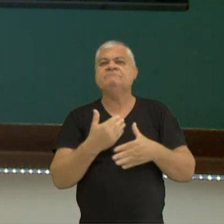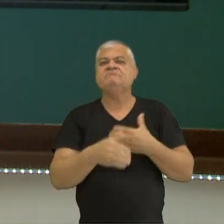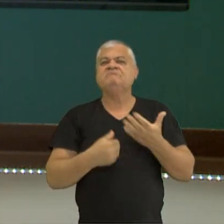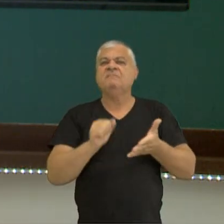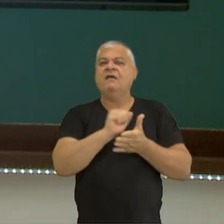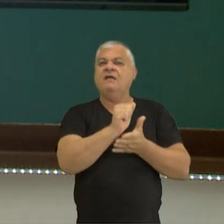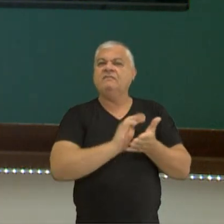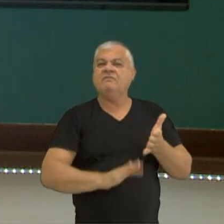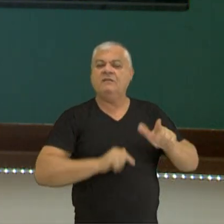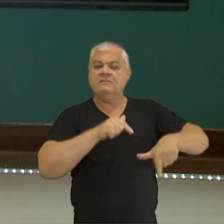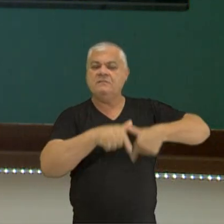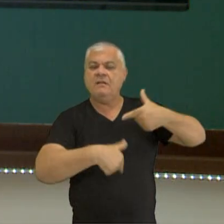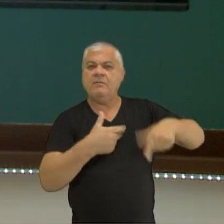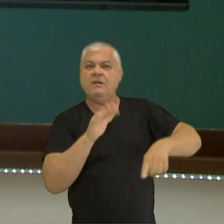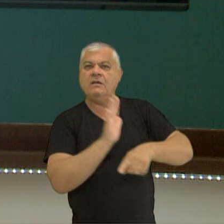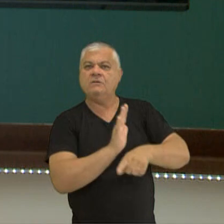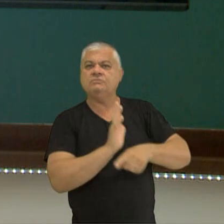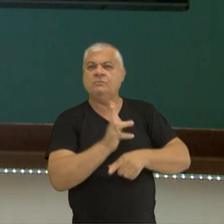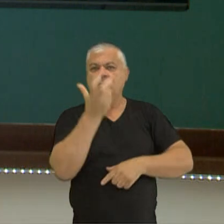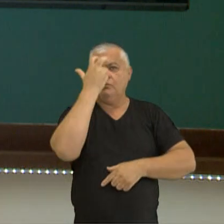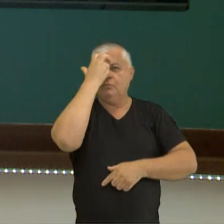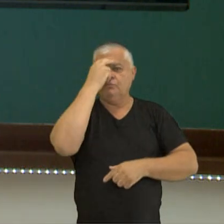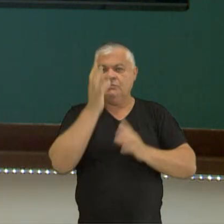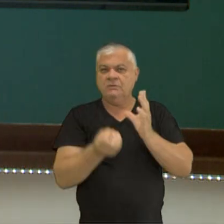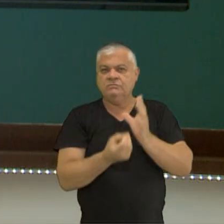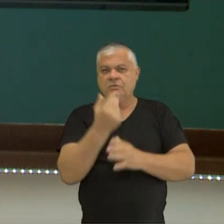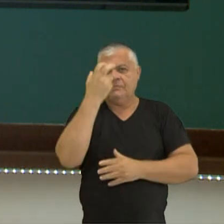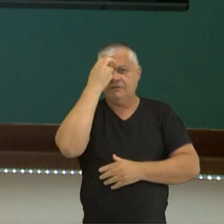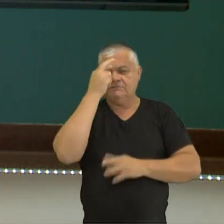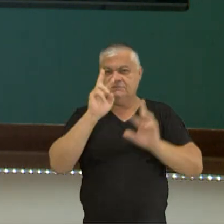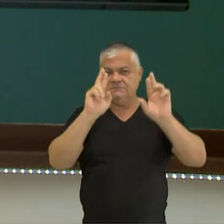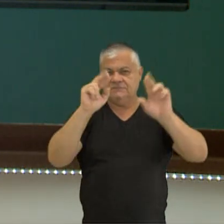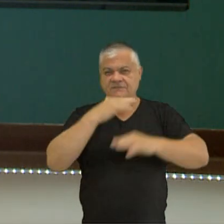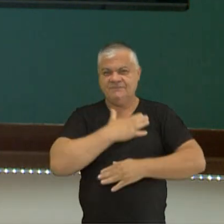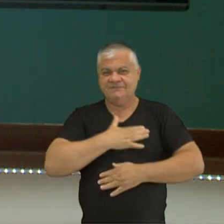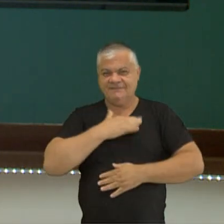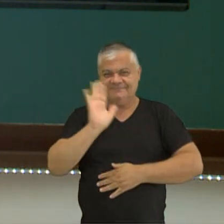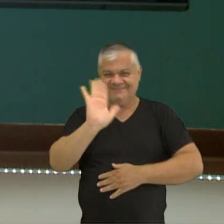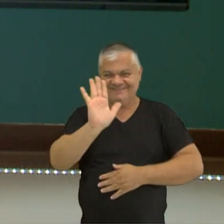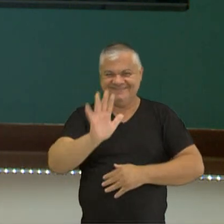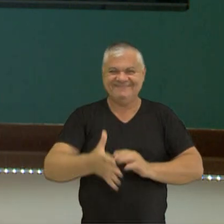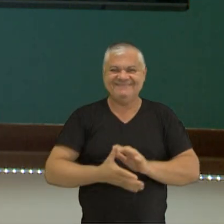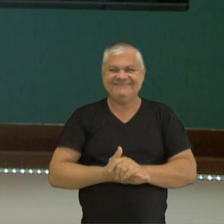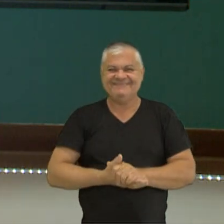atividades e contribuíram para a cultura brasileira. Espero que vocês tenham gostado. Até breve.